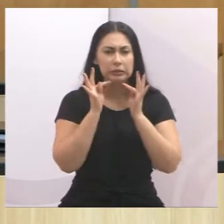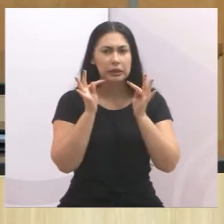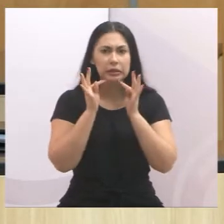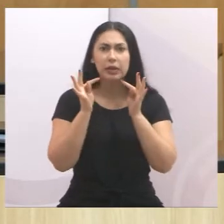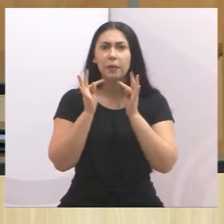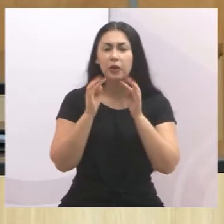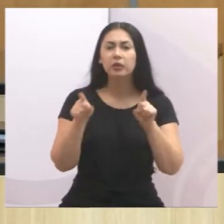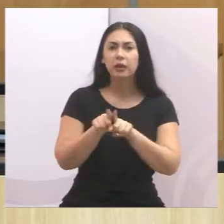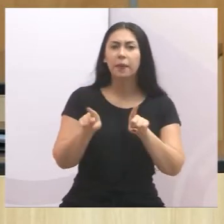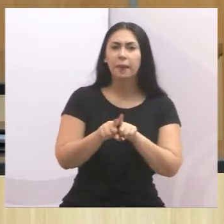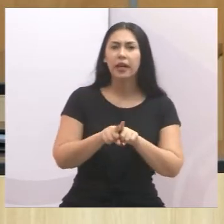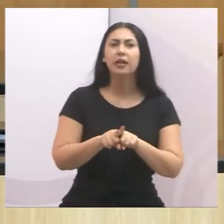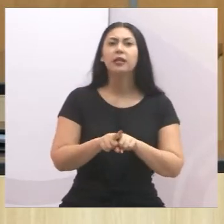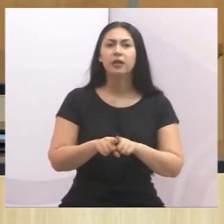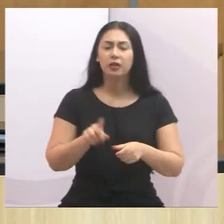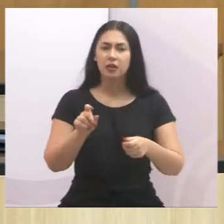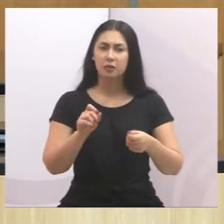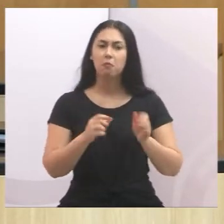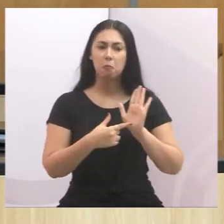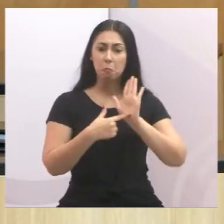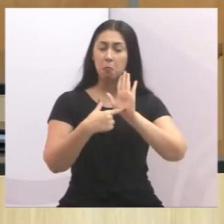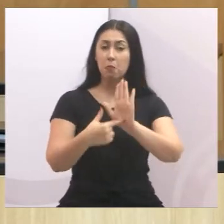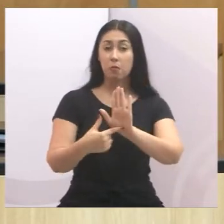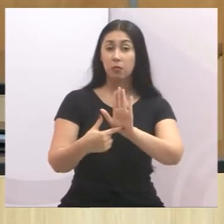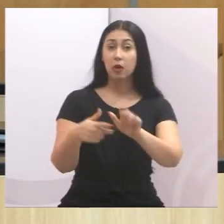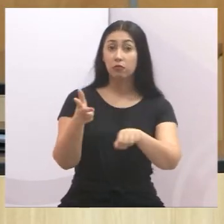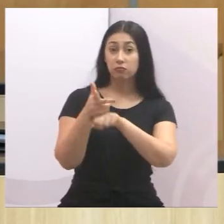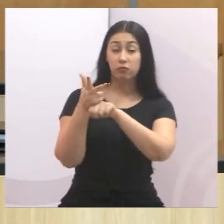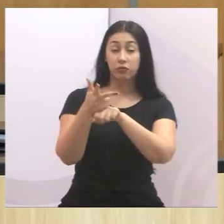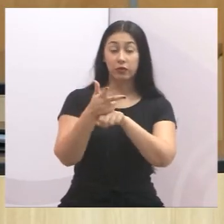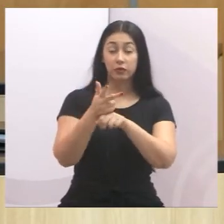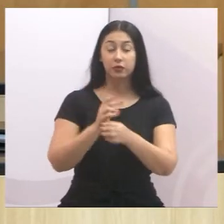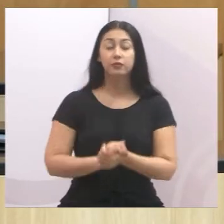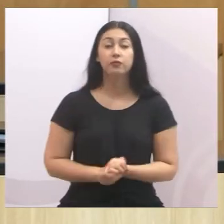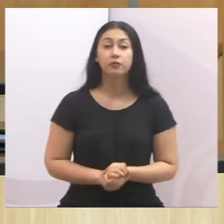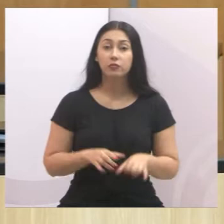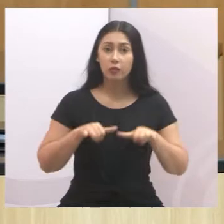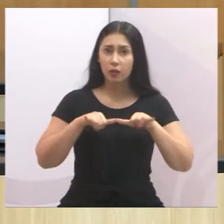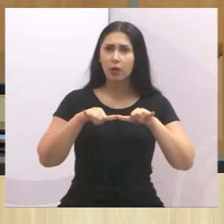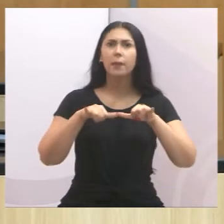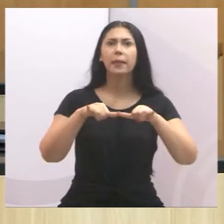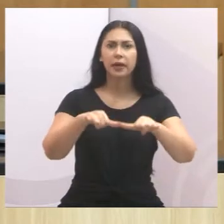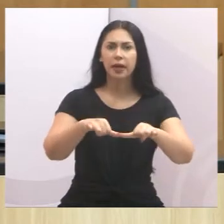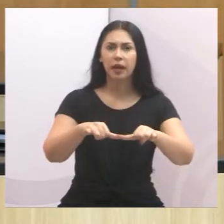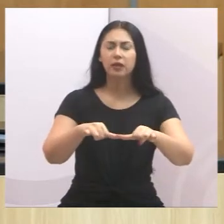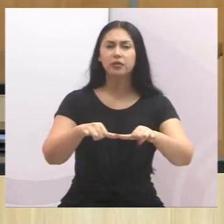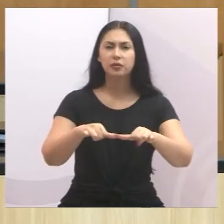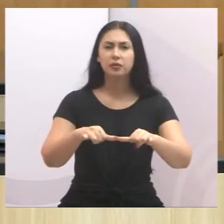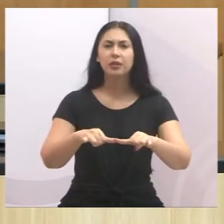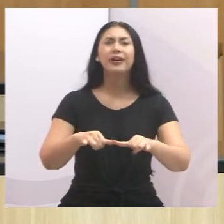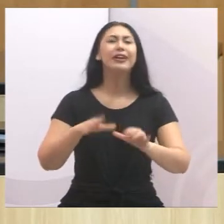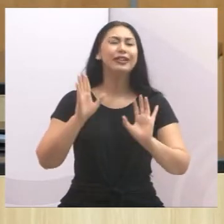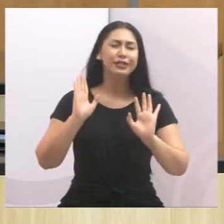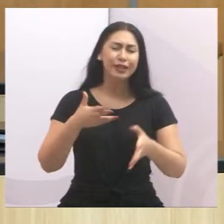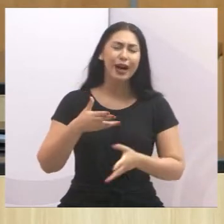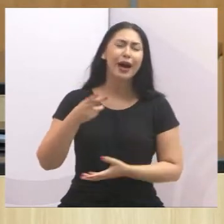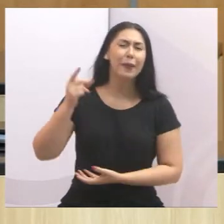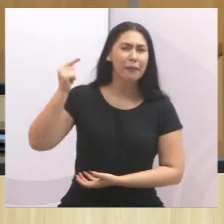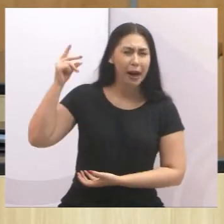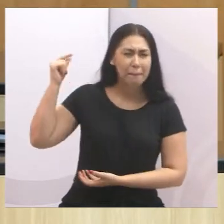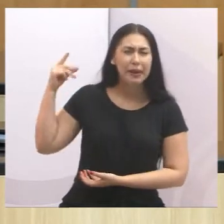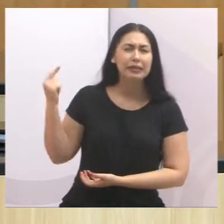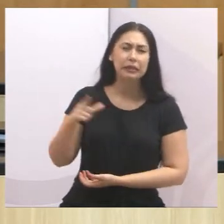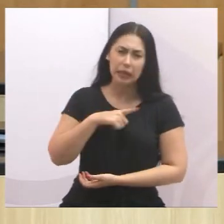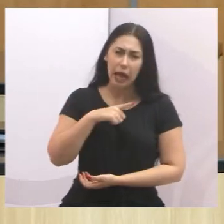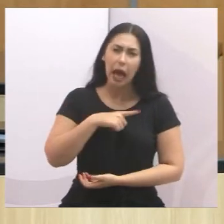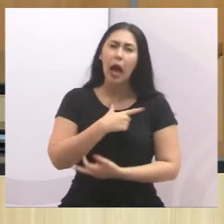inclusive, registraram as brutalidades em vídeo. A rede Carrefour é reincidente em casos de violência racial.